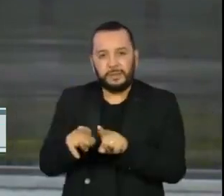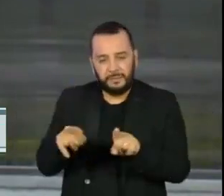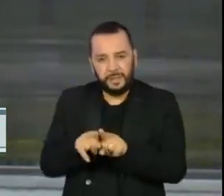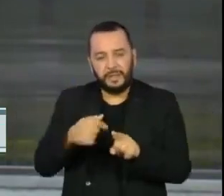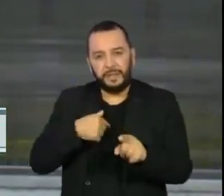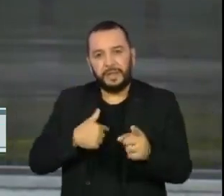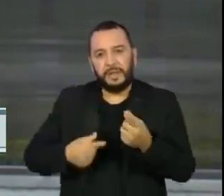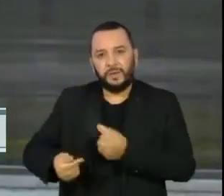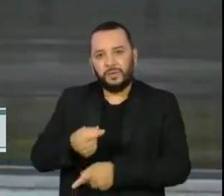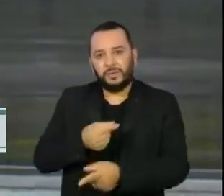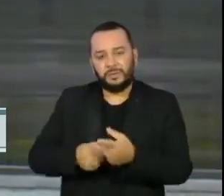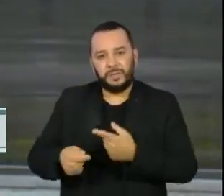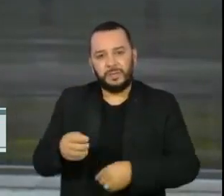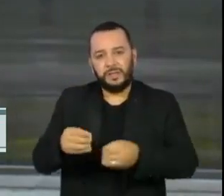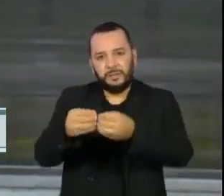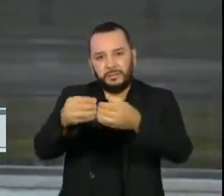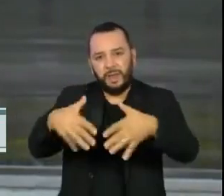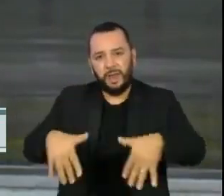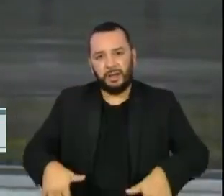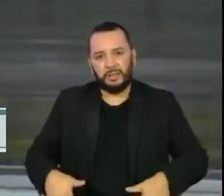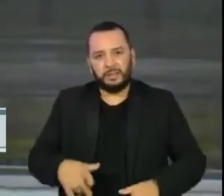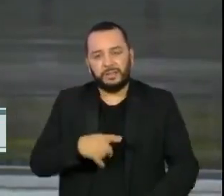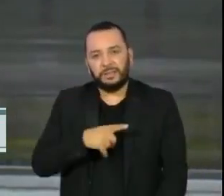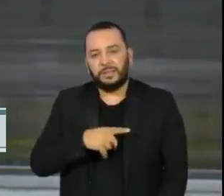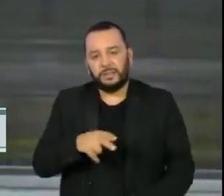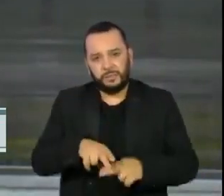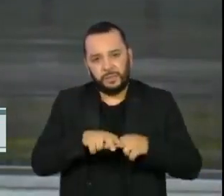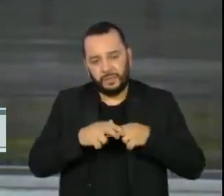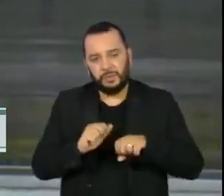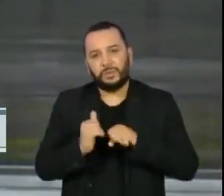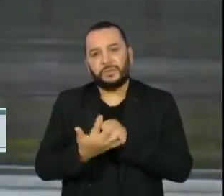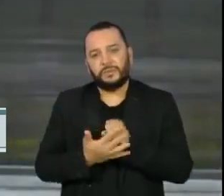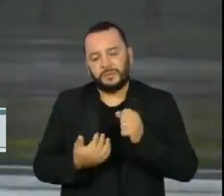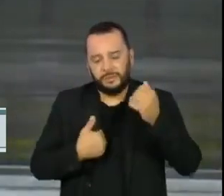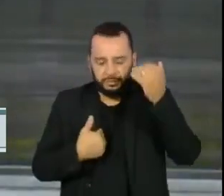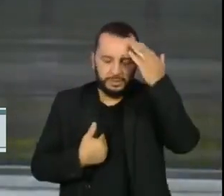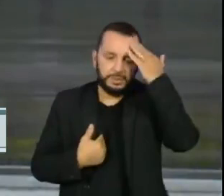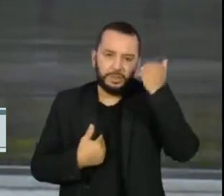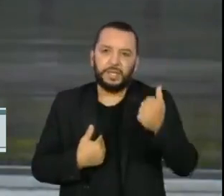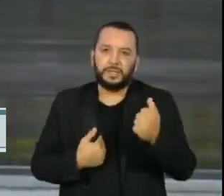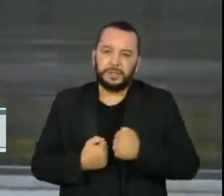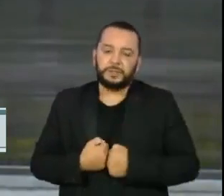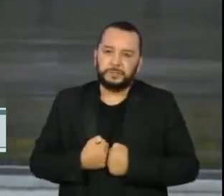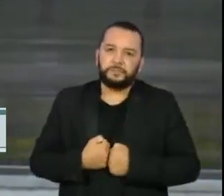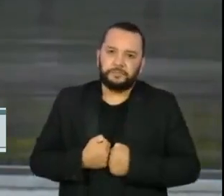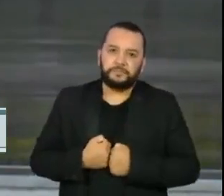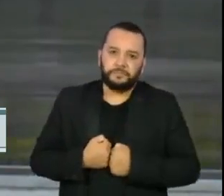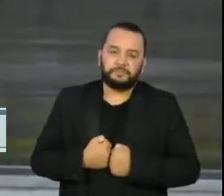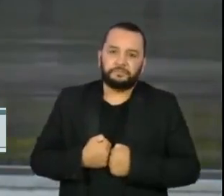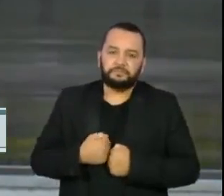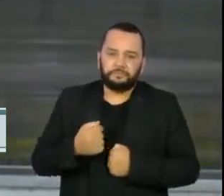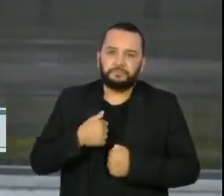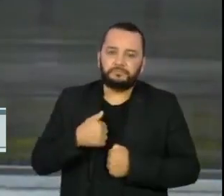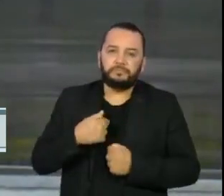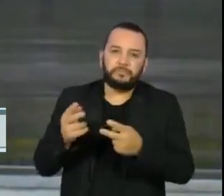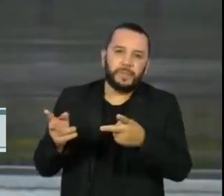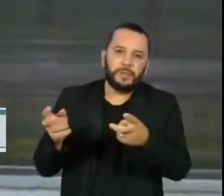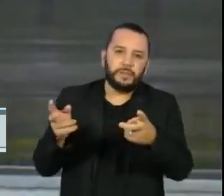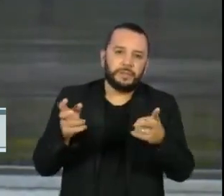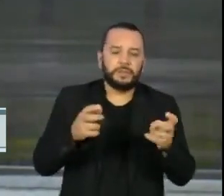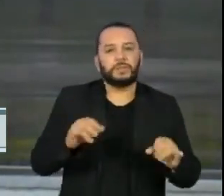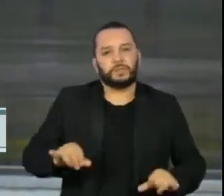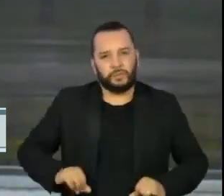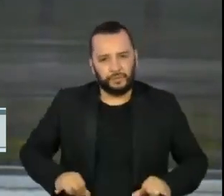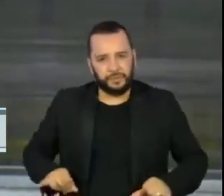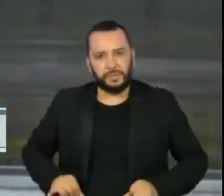com as circunstâncias da pandemia. Reconheço a dimensão disto e o sofrimento também que isto